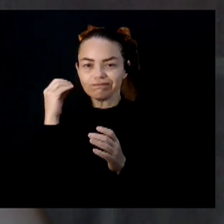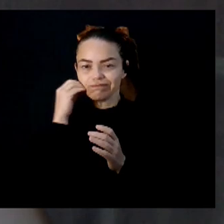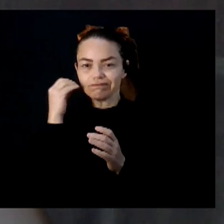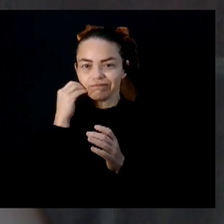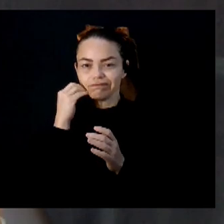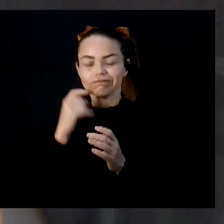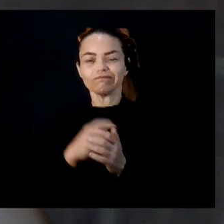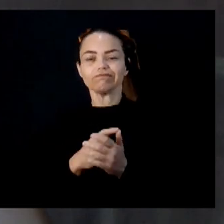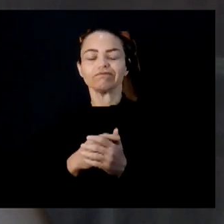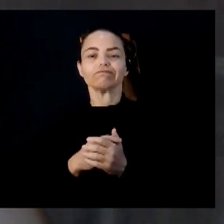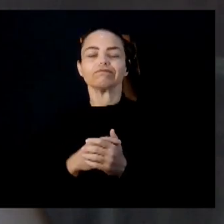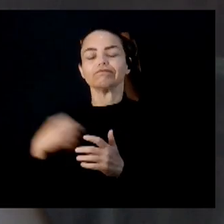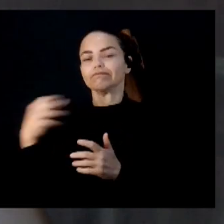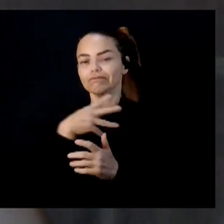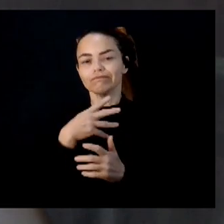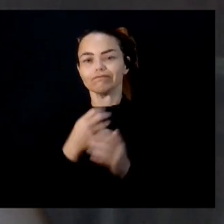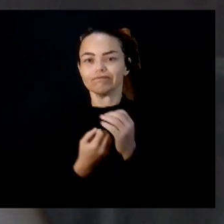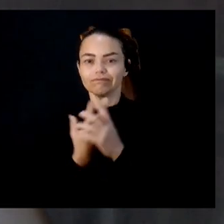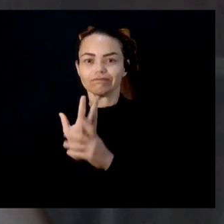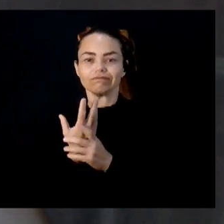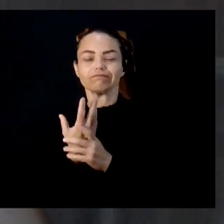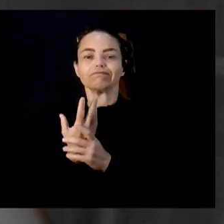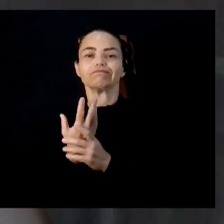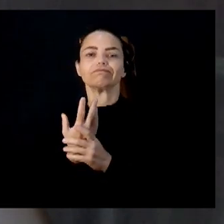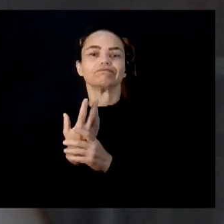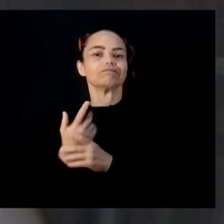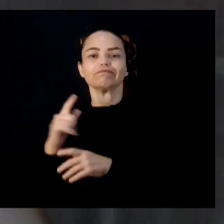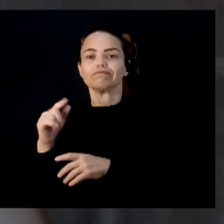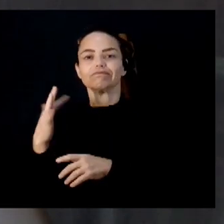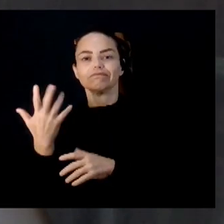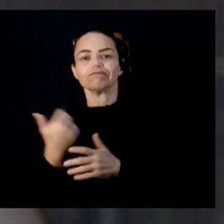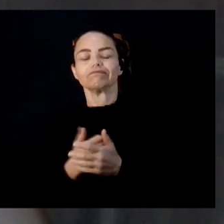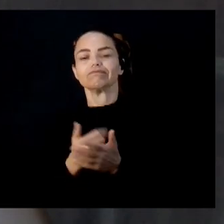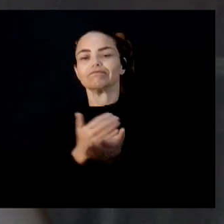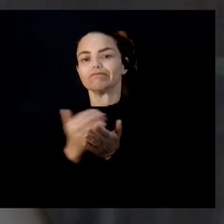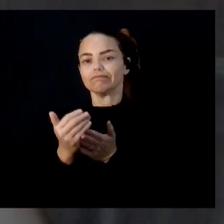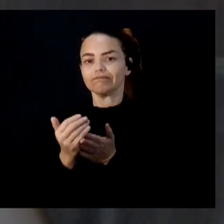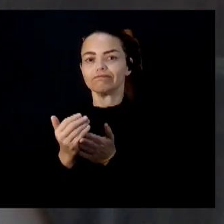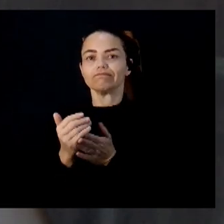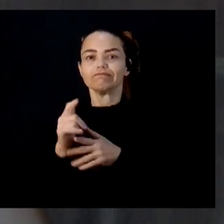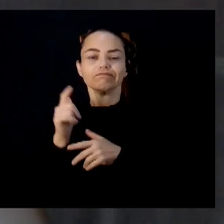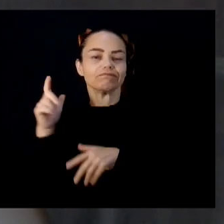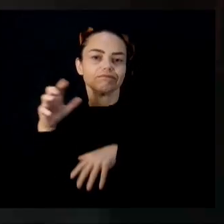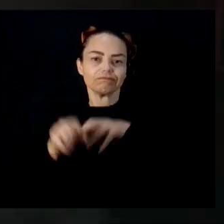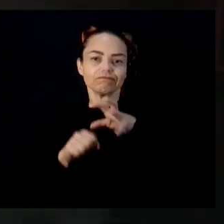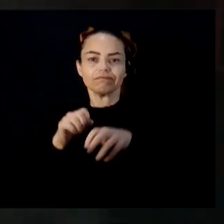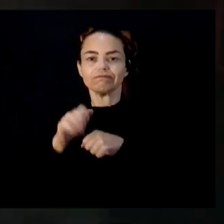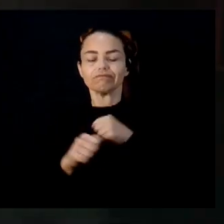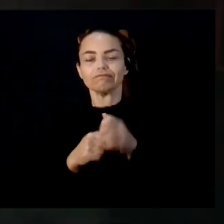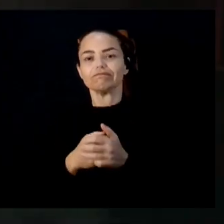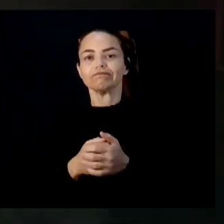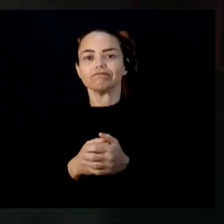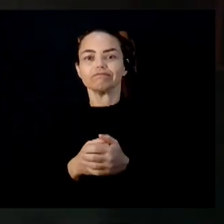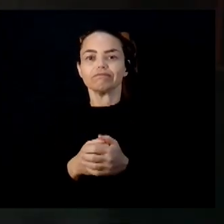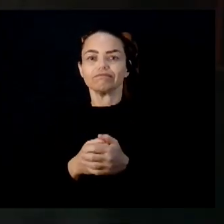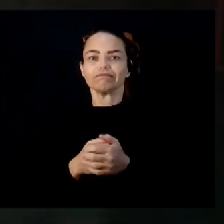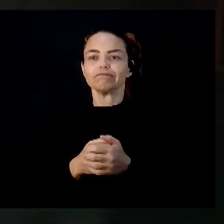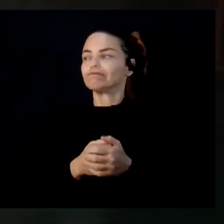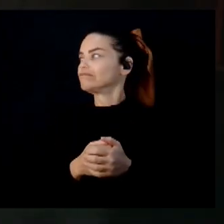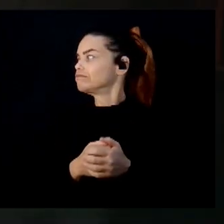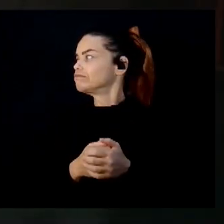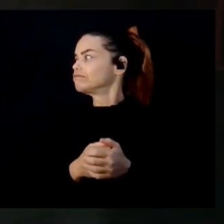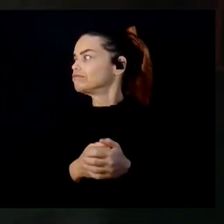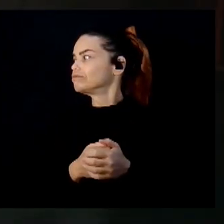do novo, criar, não acontece tanto como acontece no começo, que a gente está conquistando, né? Sim, agora, Karina,